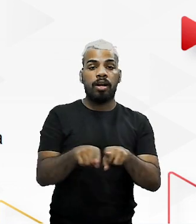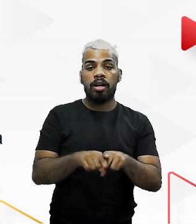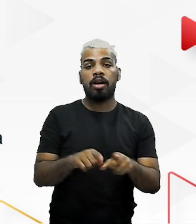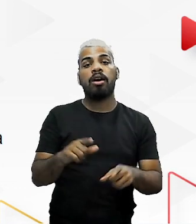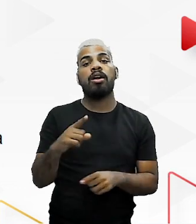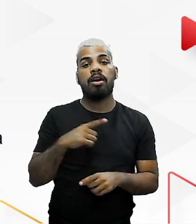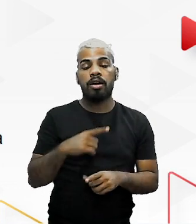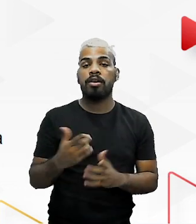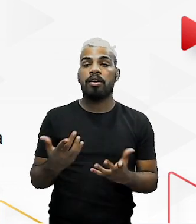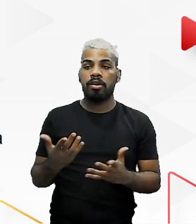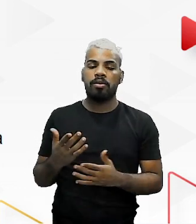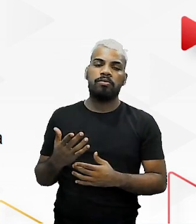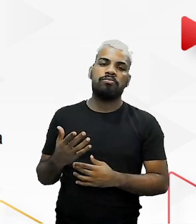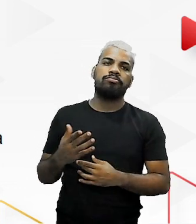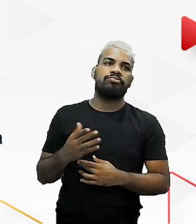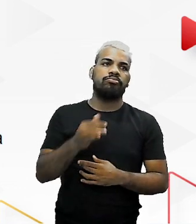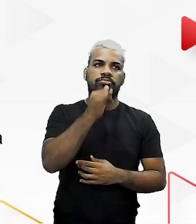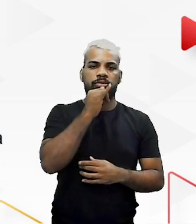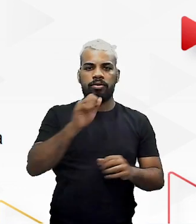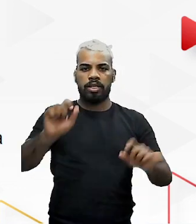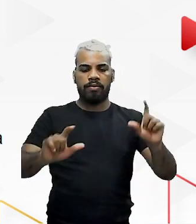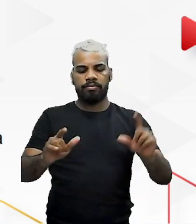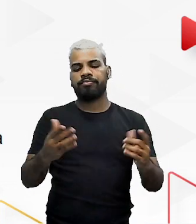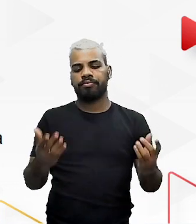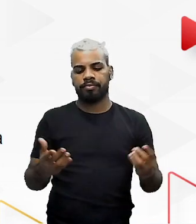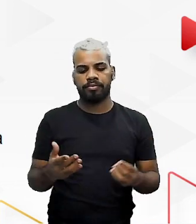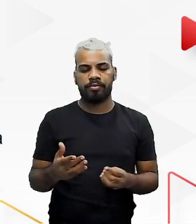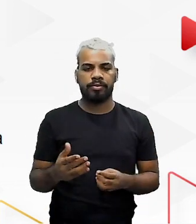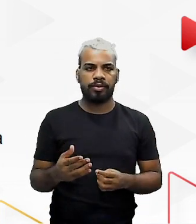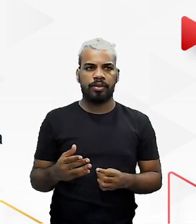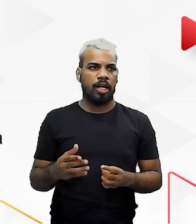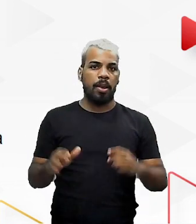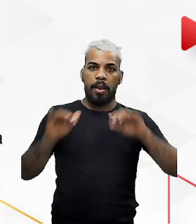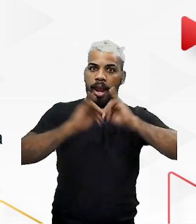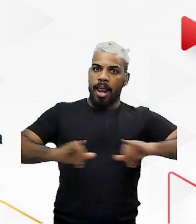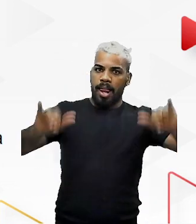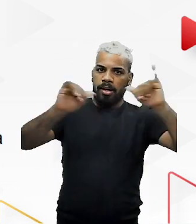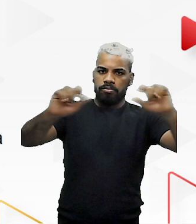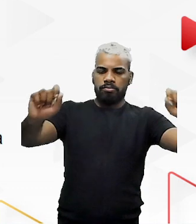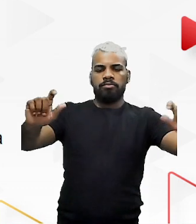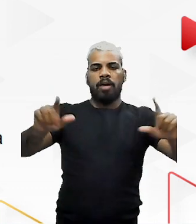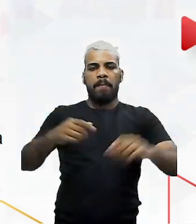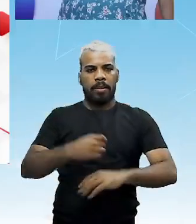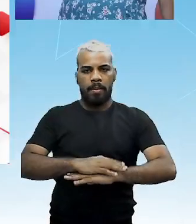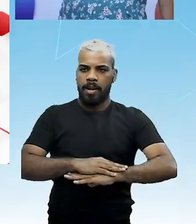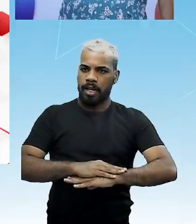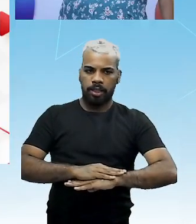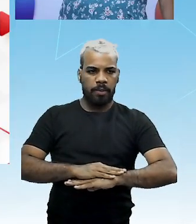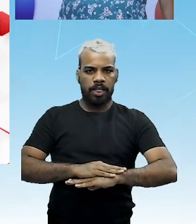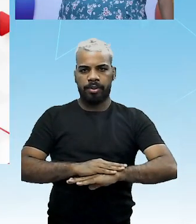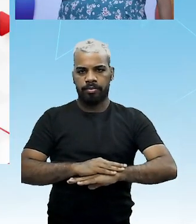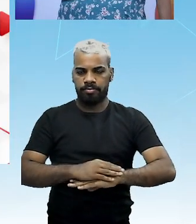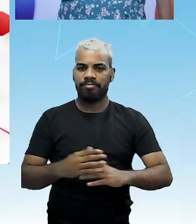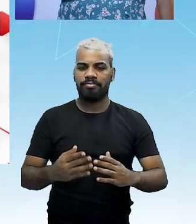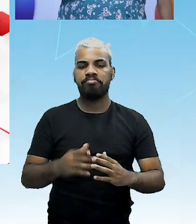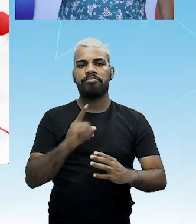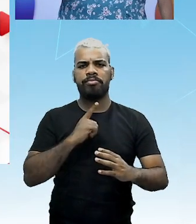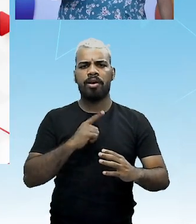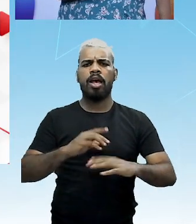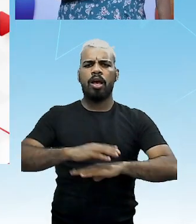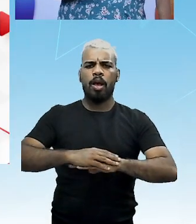dos programas de TV, por exemplo, que está ali do noticiário, que fica ali aquela barrinha,